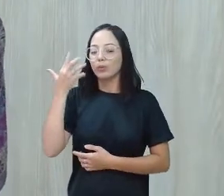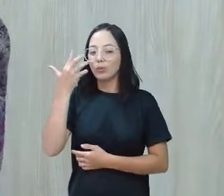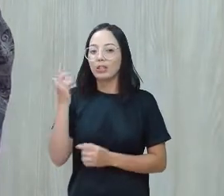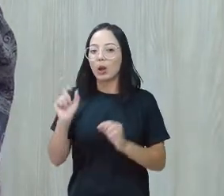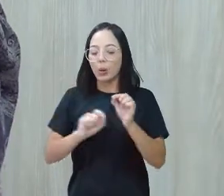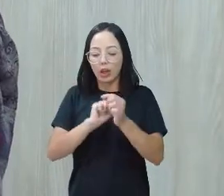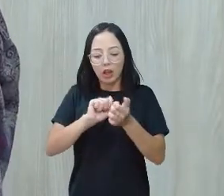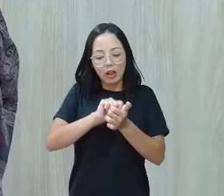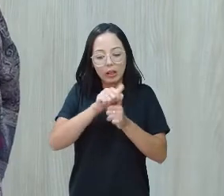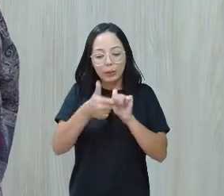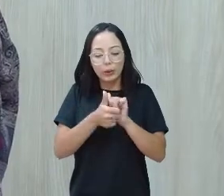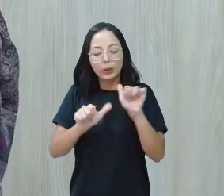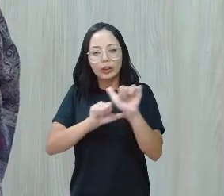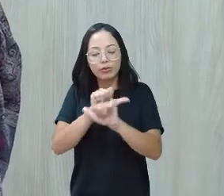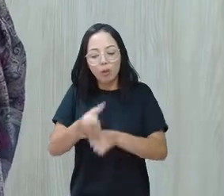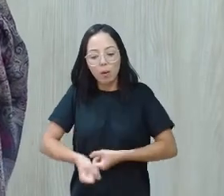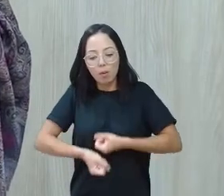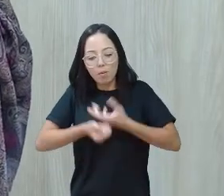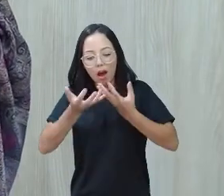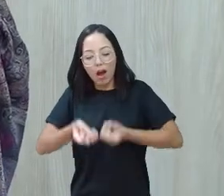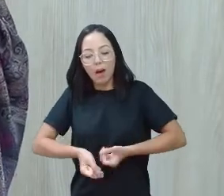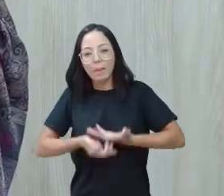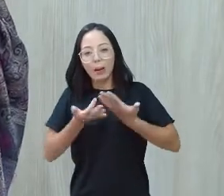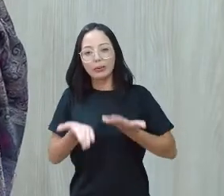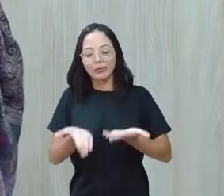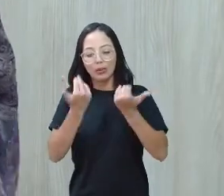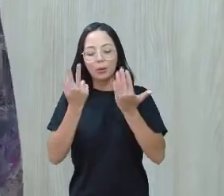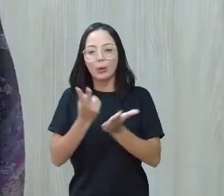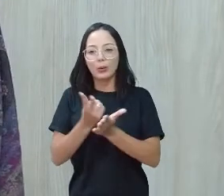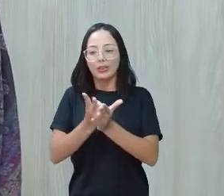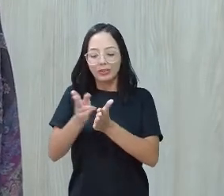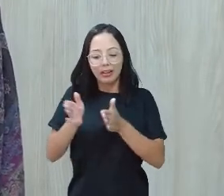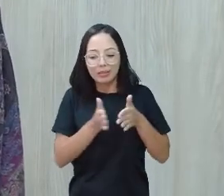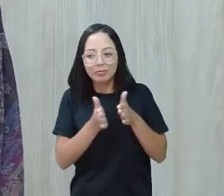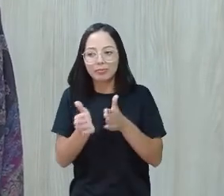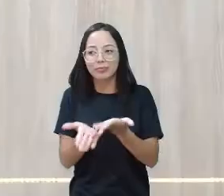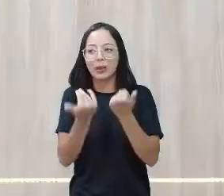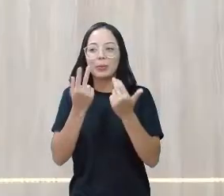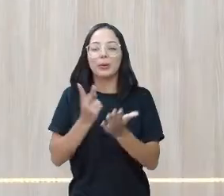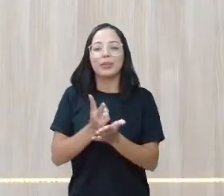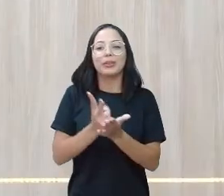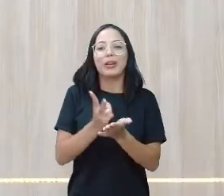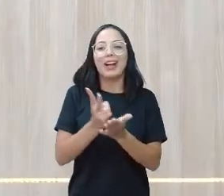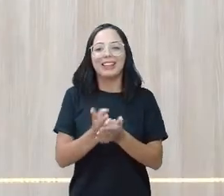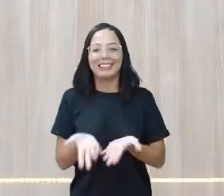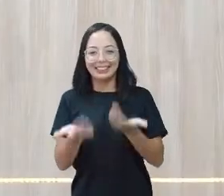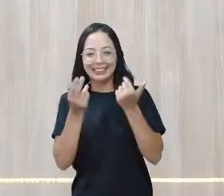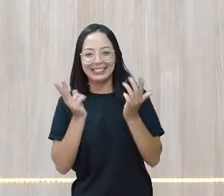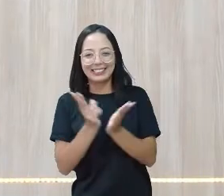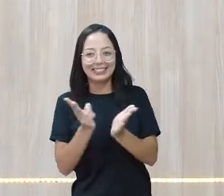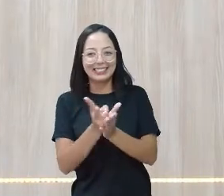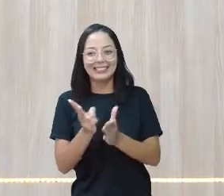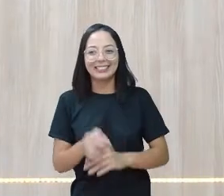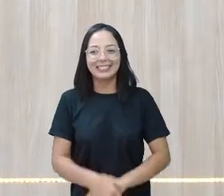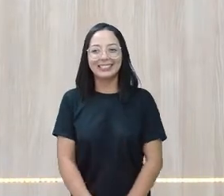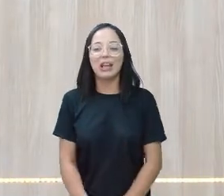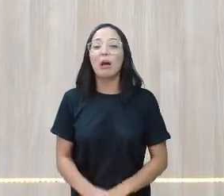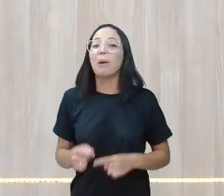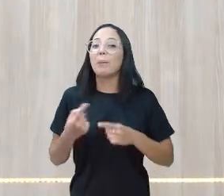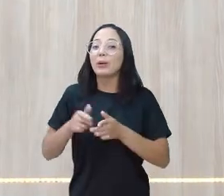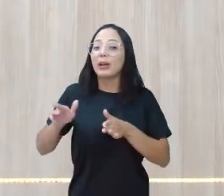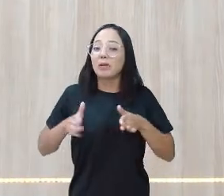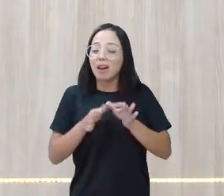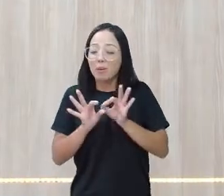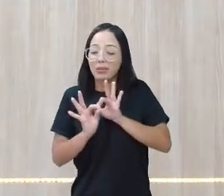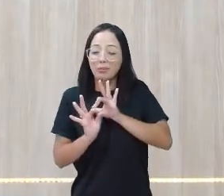e transformou realmente em poesia. E vamos aí seguir nessa estrada, né? Vamos seguindo, vamos adiante. Que o caminho é